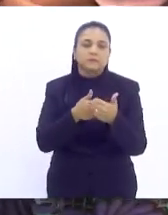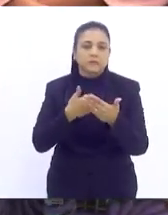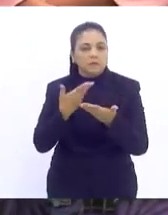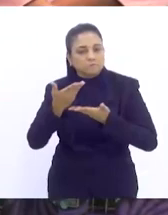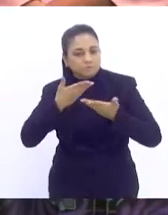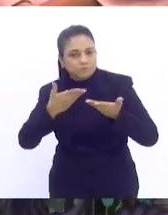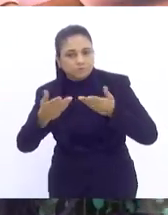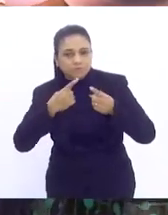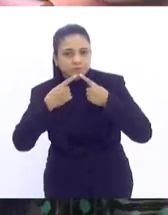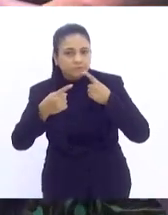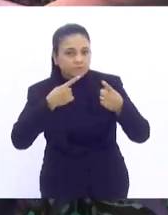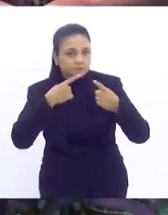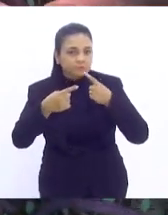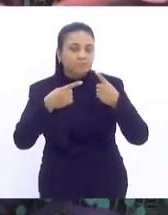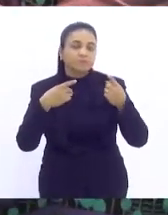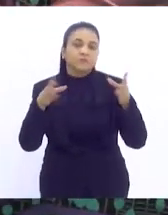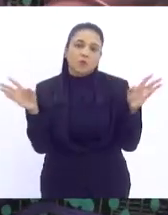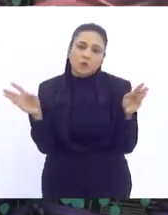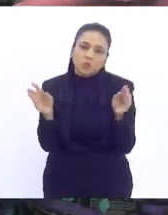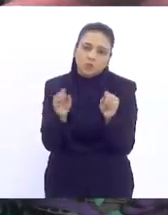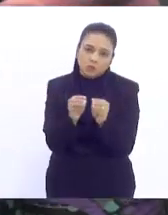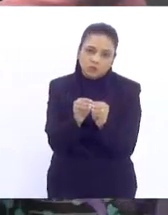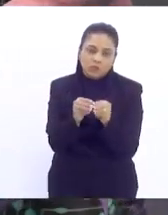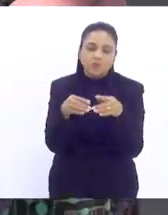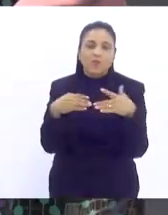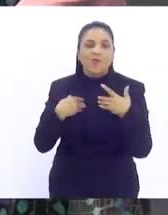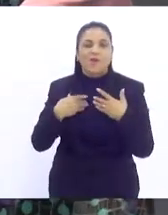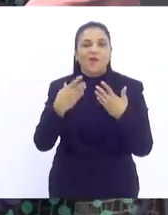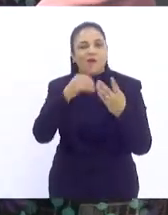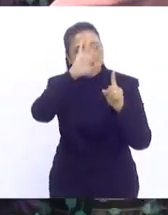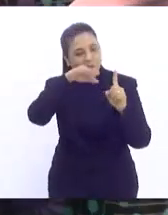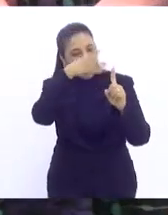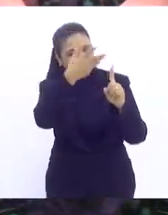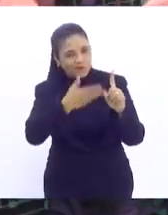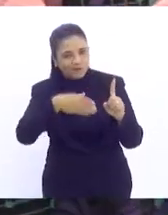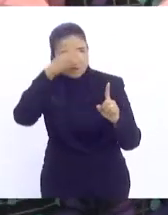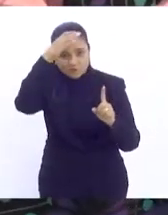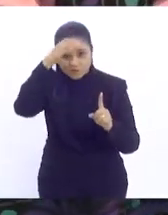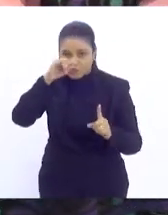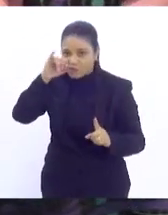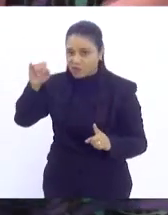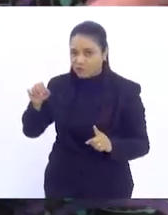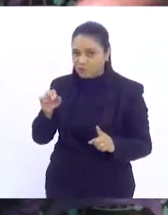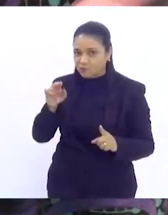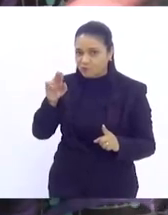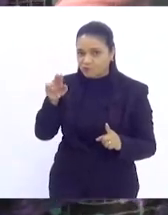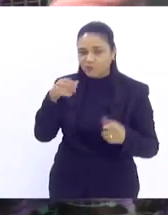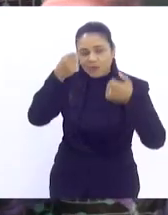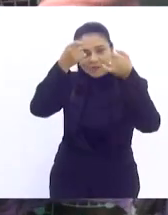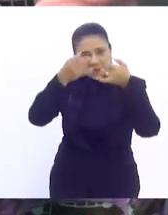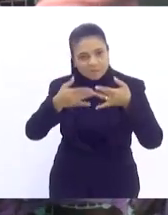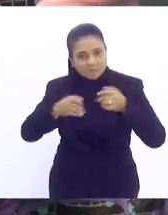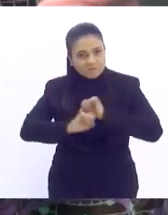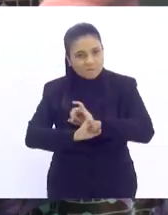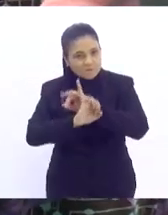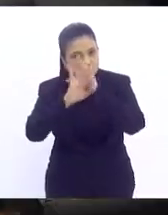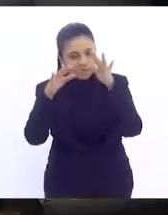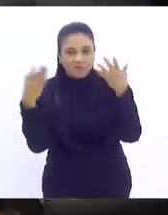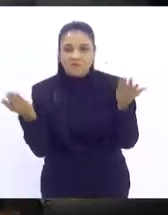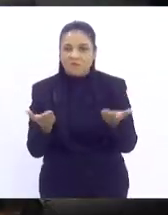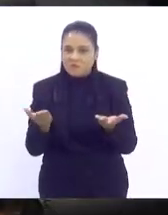eram por hora e resumidamente homenagem a tia Ju os esclarecimentos expeditos que eu tinha para fazer nesse